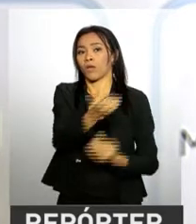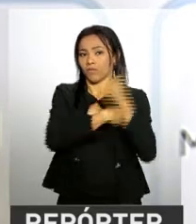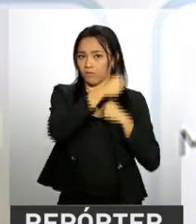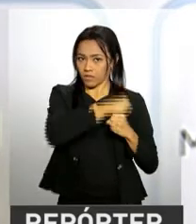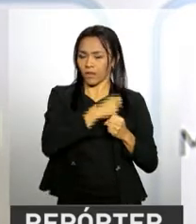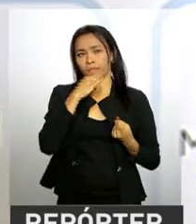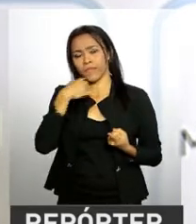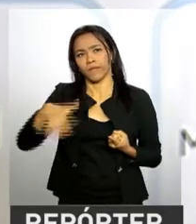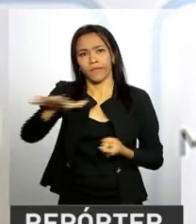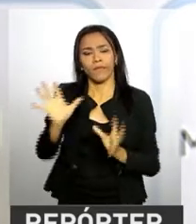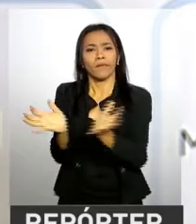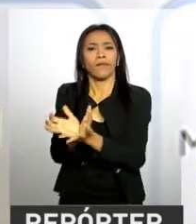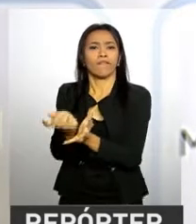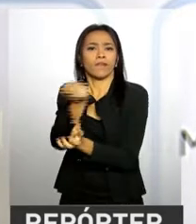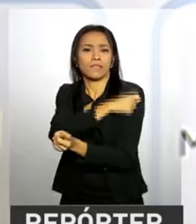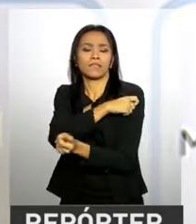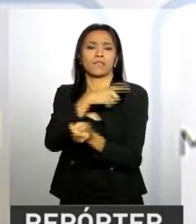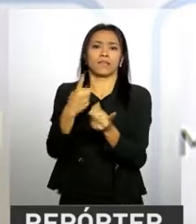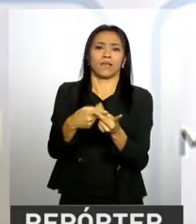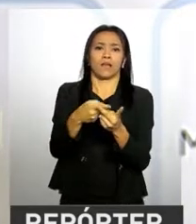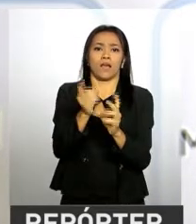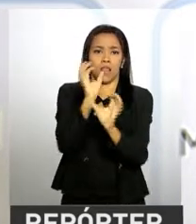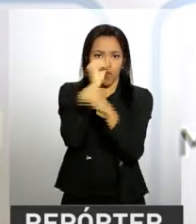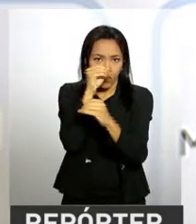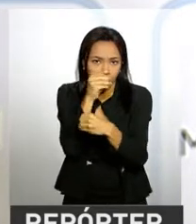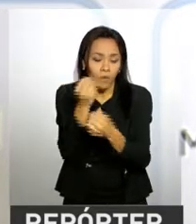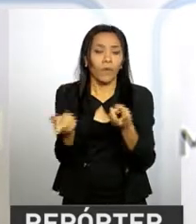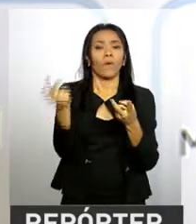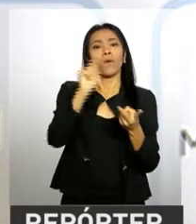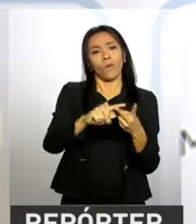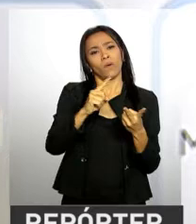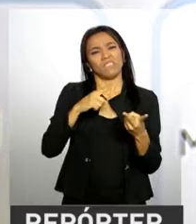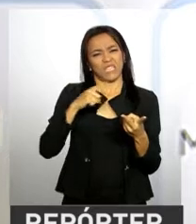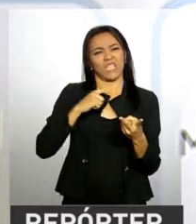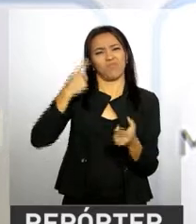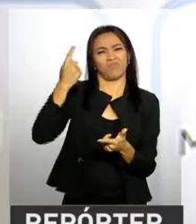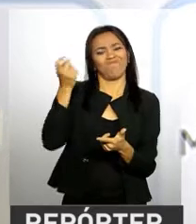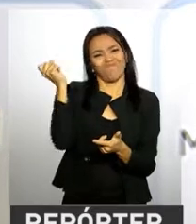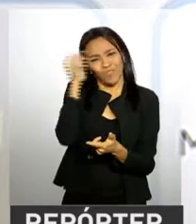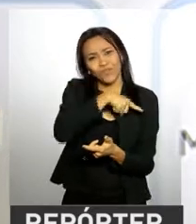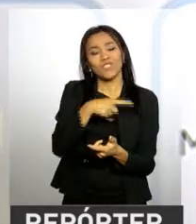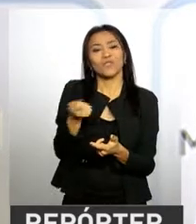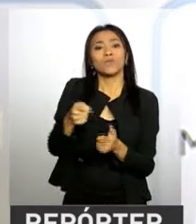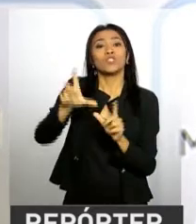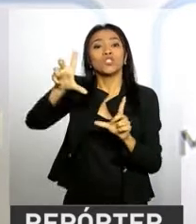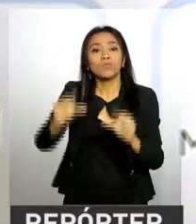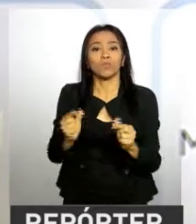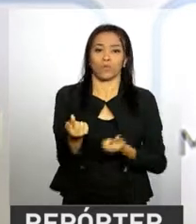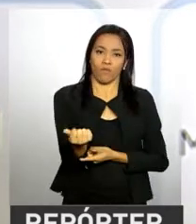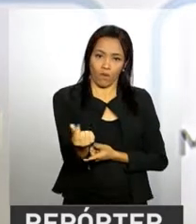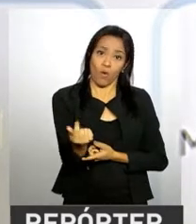vacinas a partir de laboratórios públicos nossos nós temos alguma dificuldade de redução de preço alguns nós conseguimos